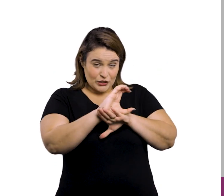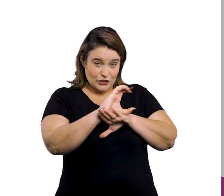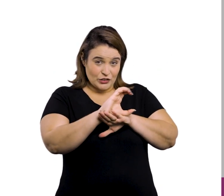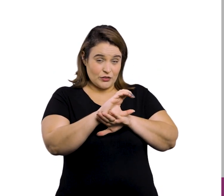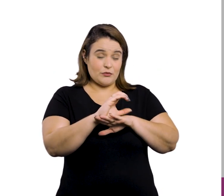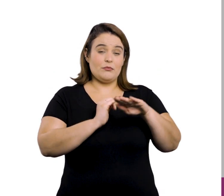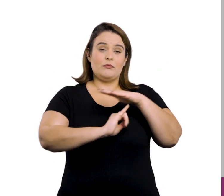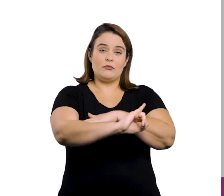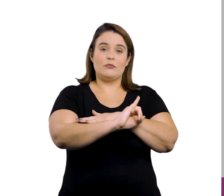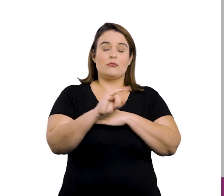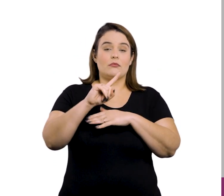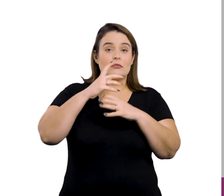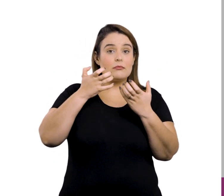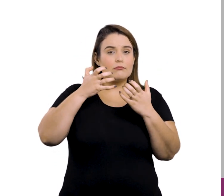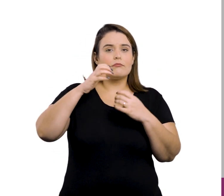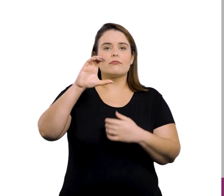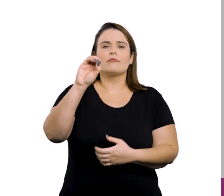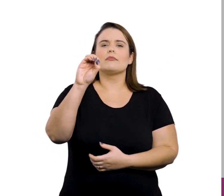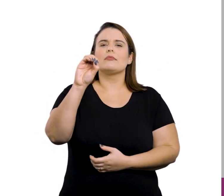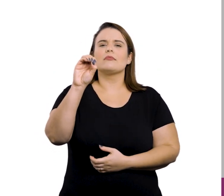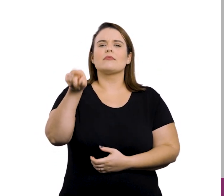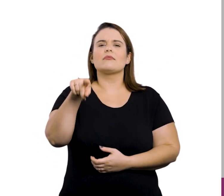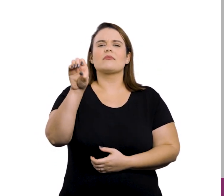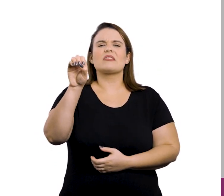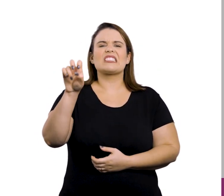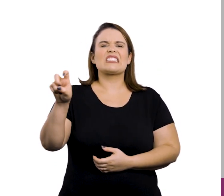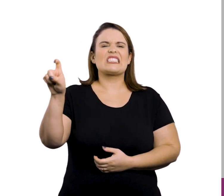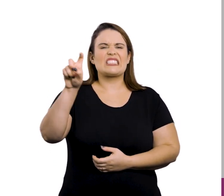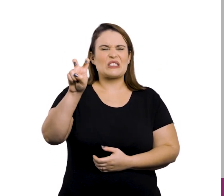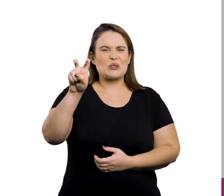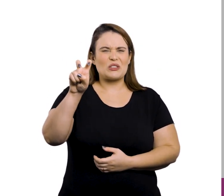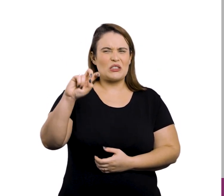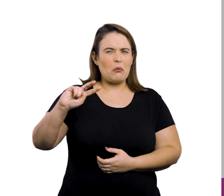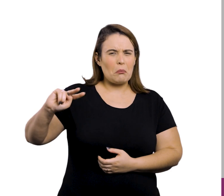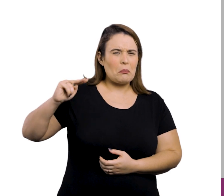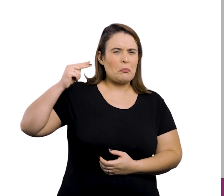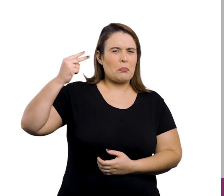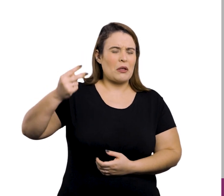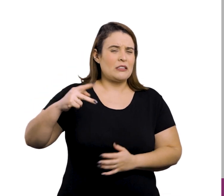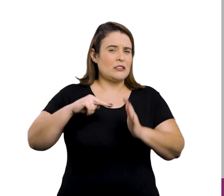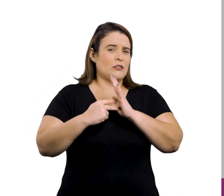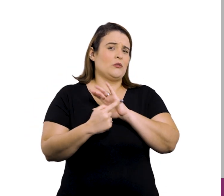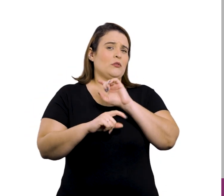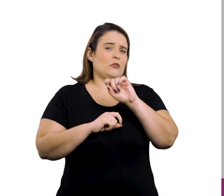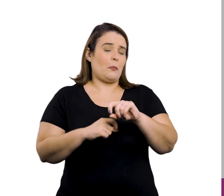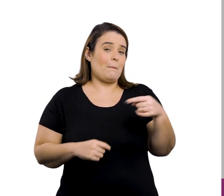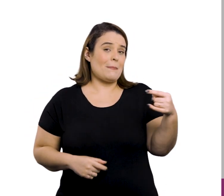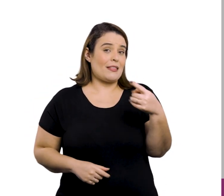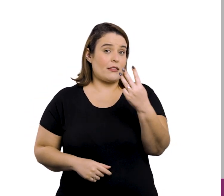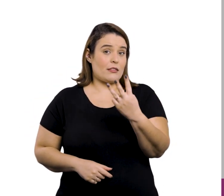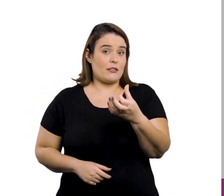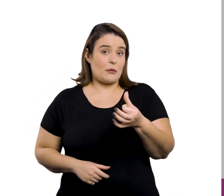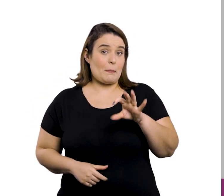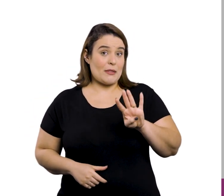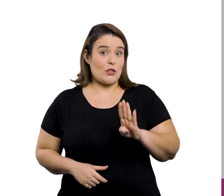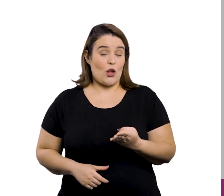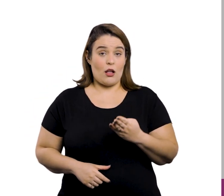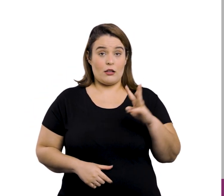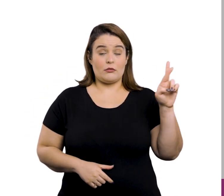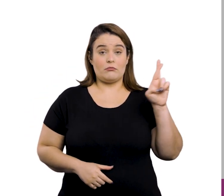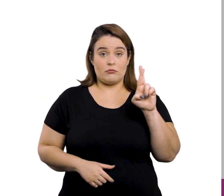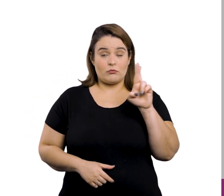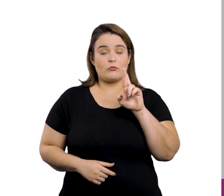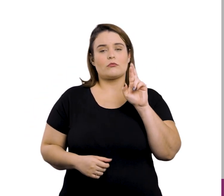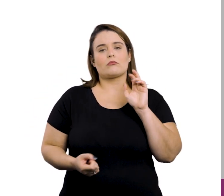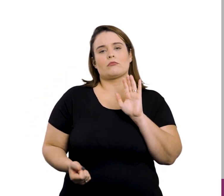educação. Eles querem aumentar só mais 5 centavos nessa conta. Isso significa um fundo com menos 36 bilhões